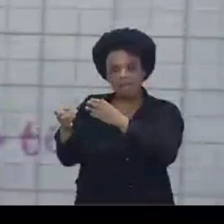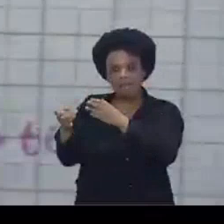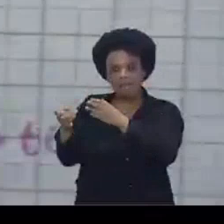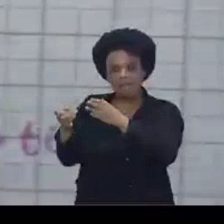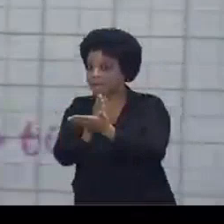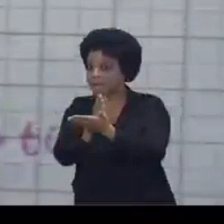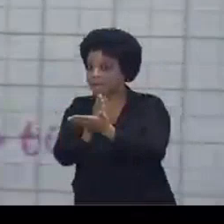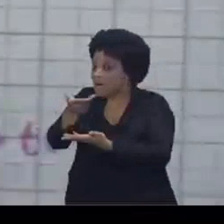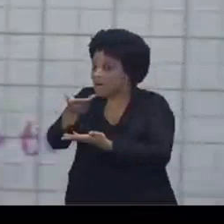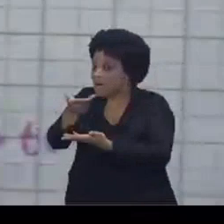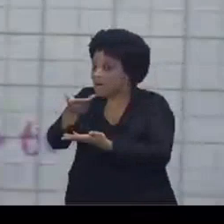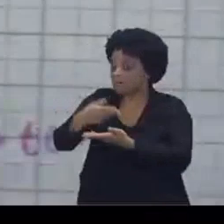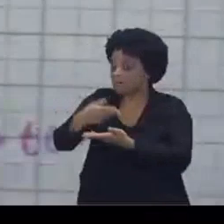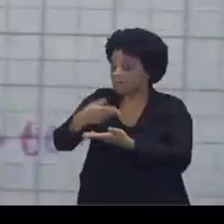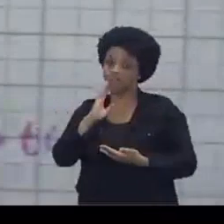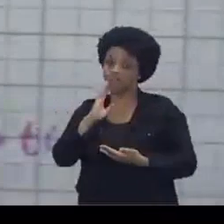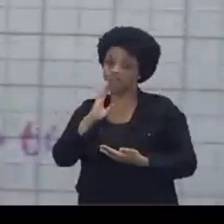relações interessantes.